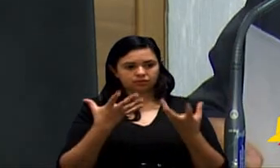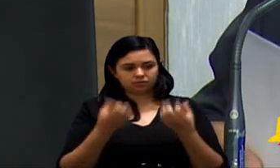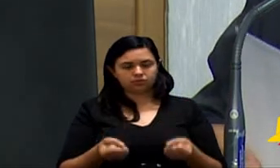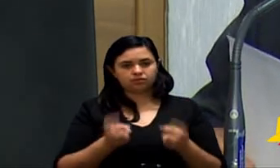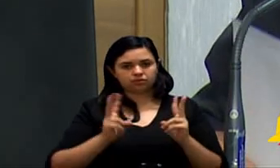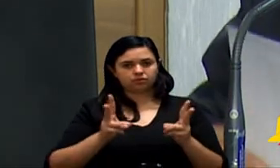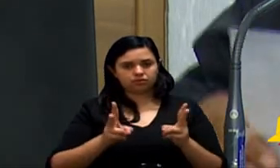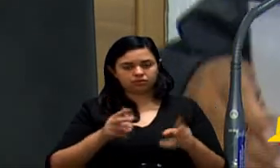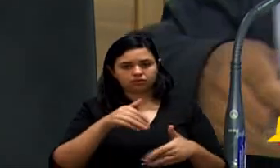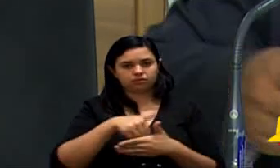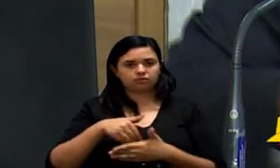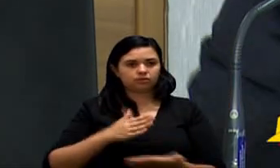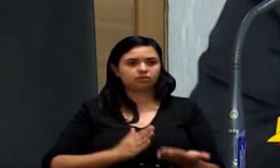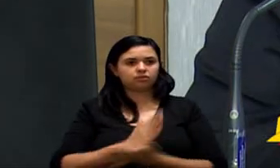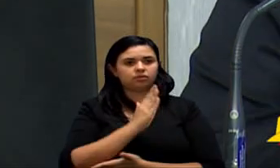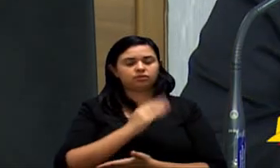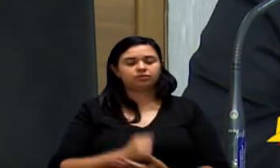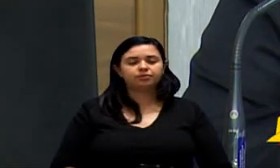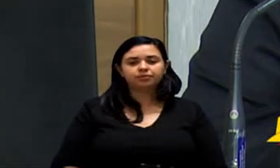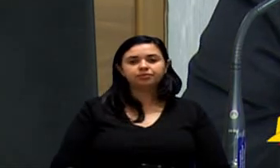concordam, permanece como estão, aprovado.